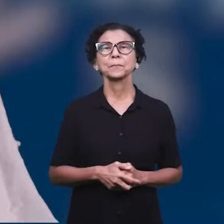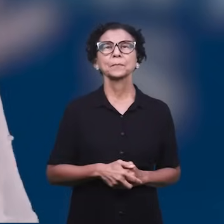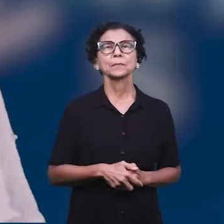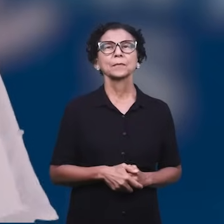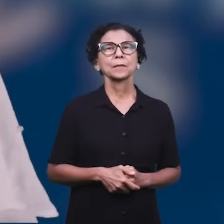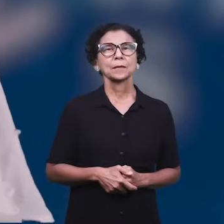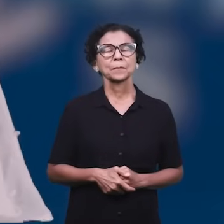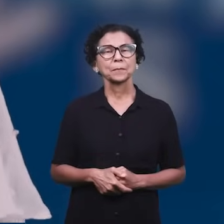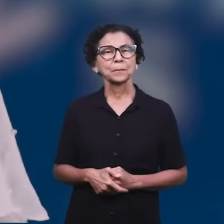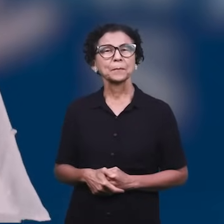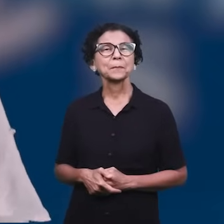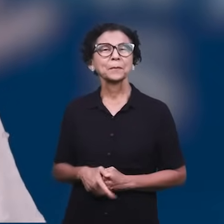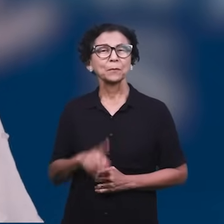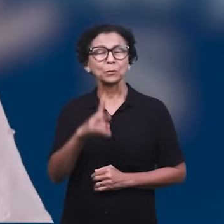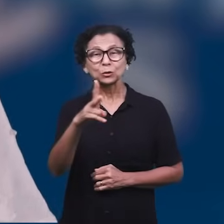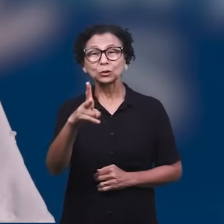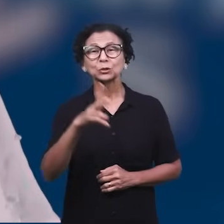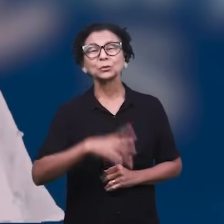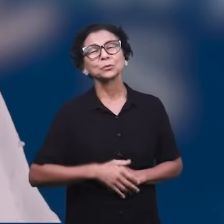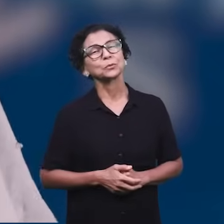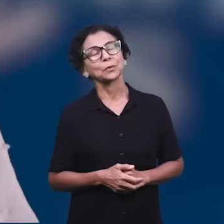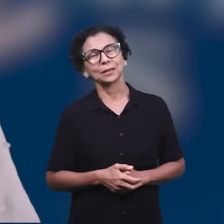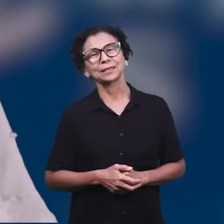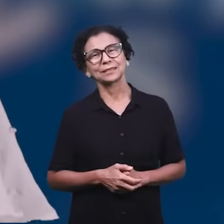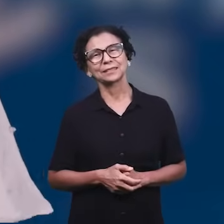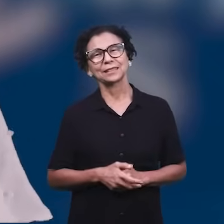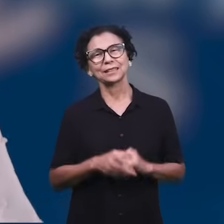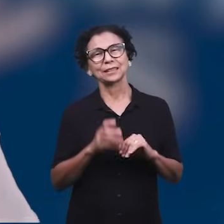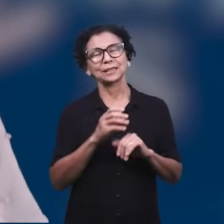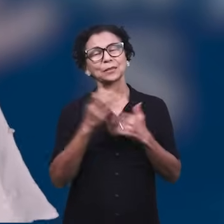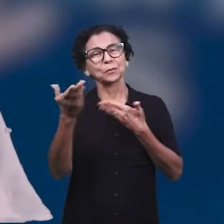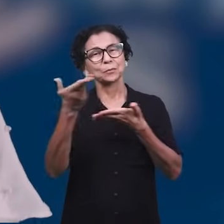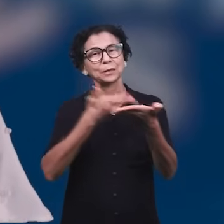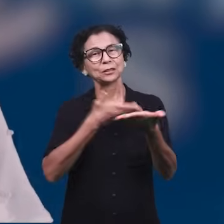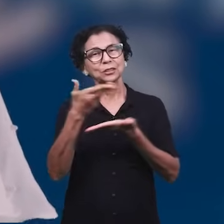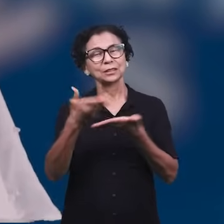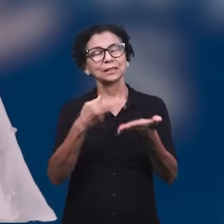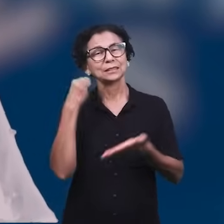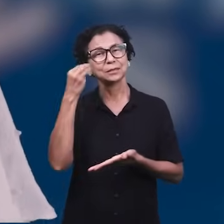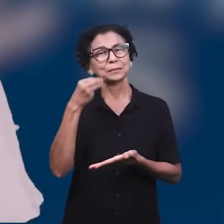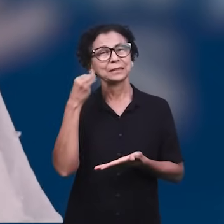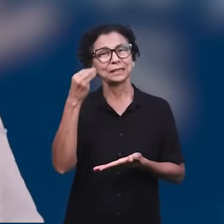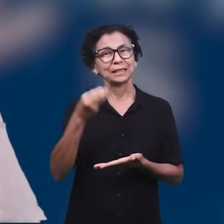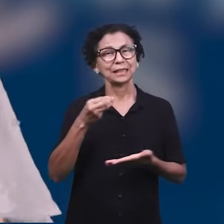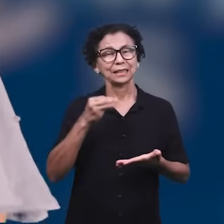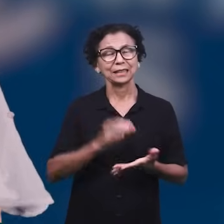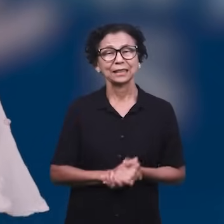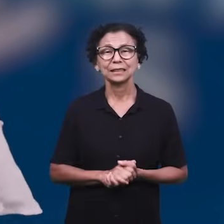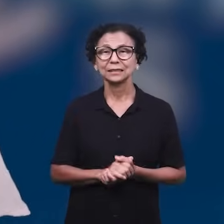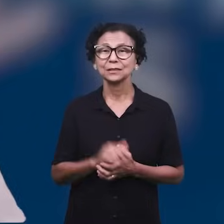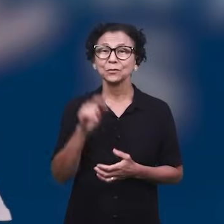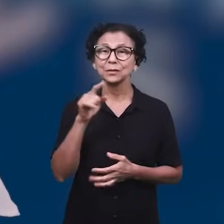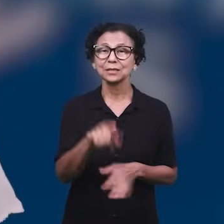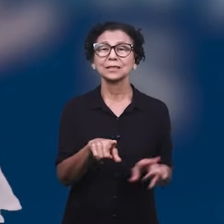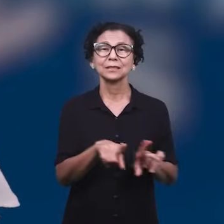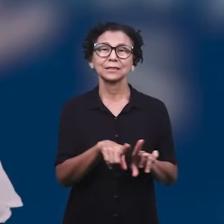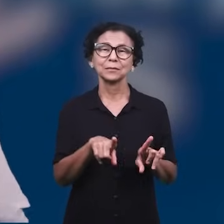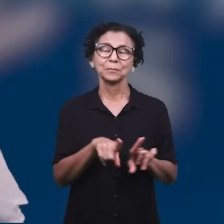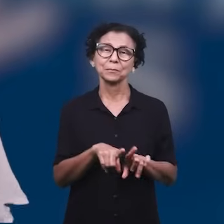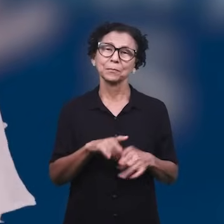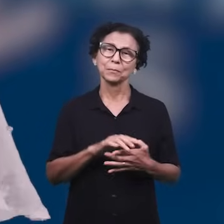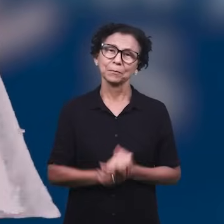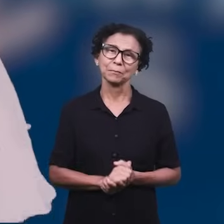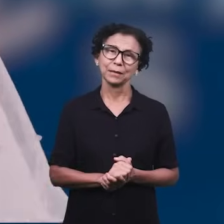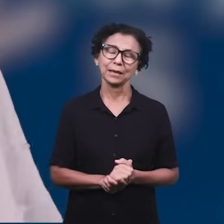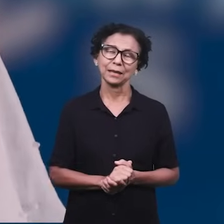muito mais do que o Senhor tem operado no nosso meio. Principalmente, compartilhe o link, apresente a sua igreja, apresente a região